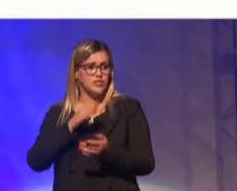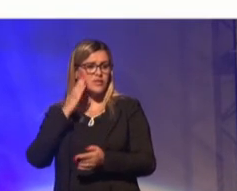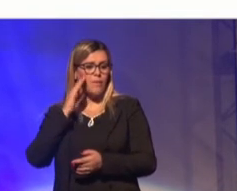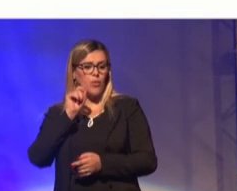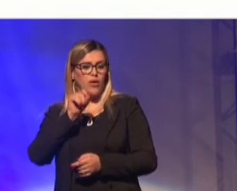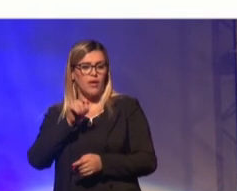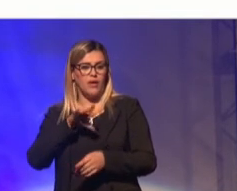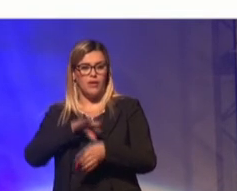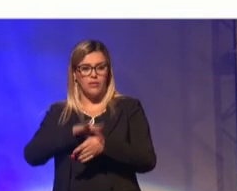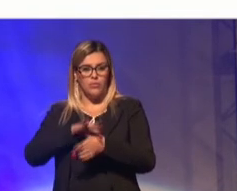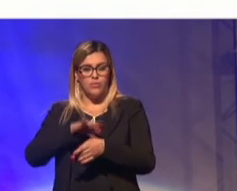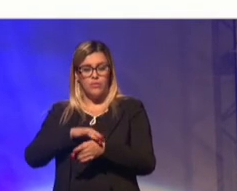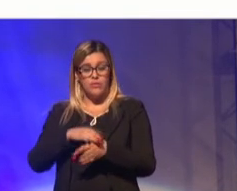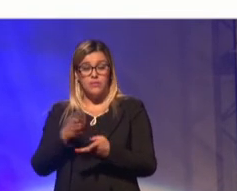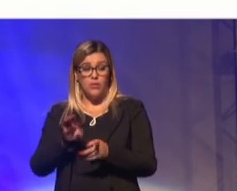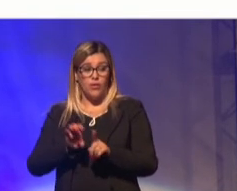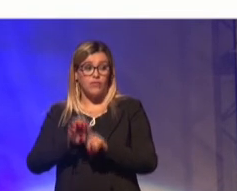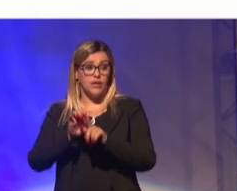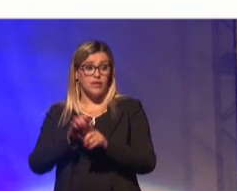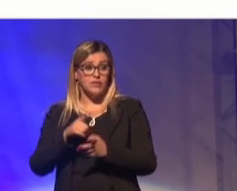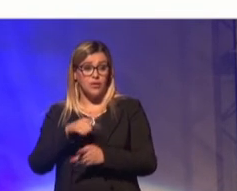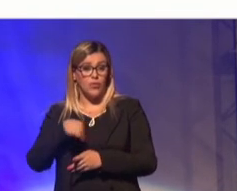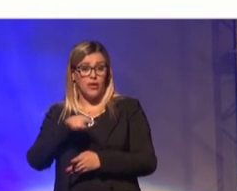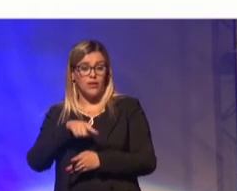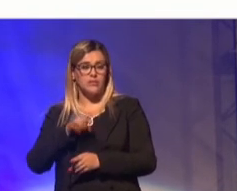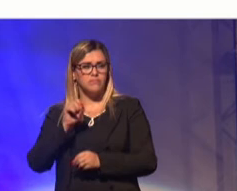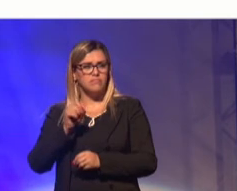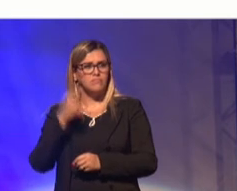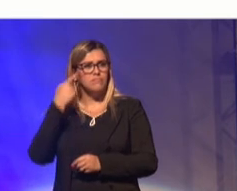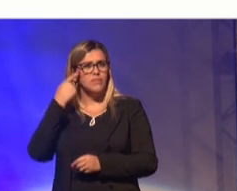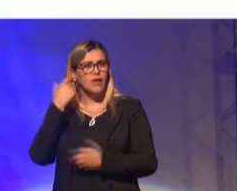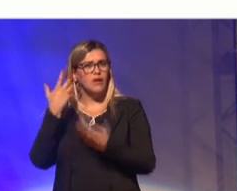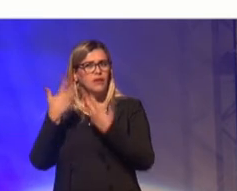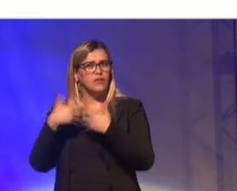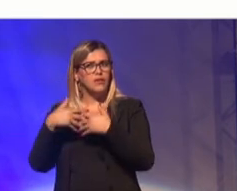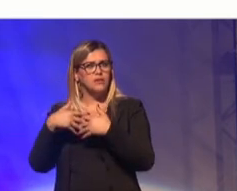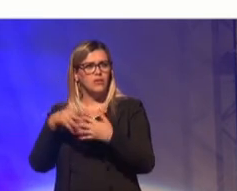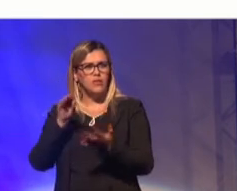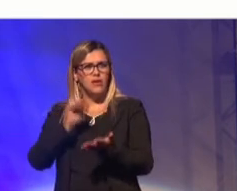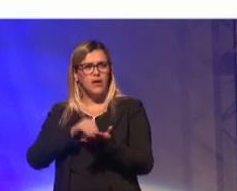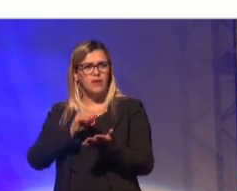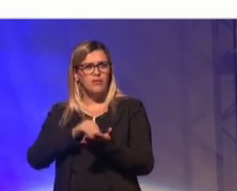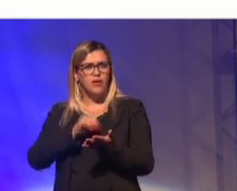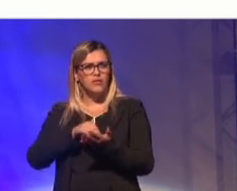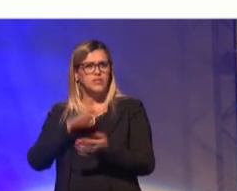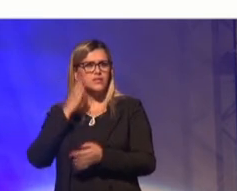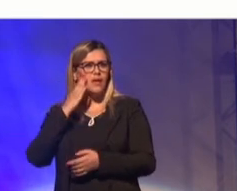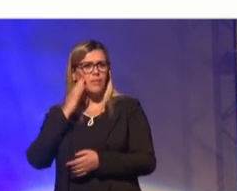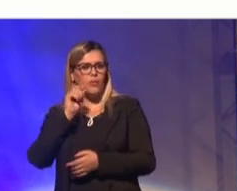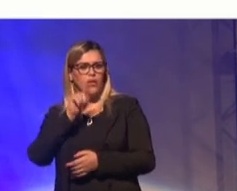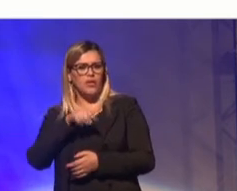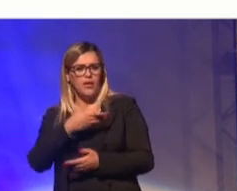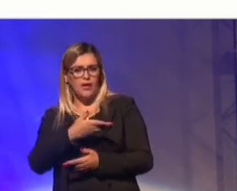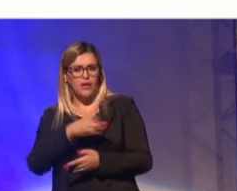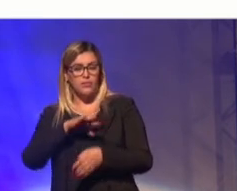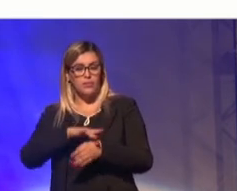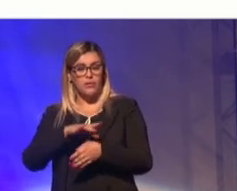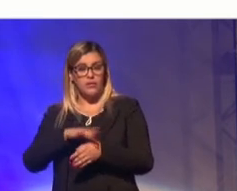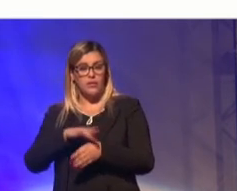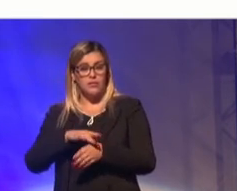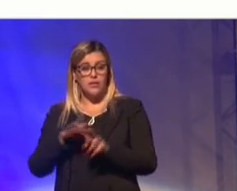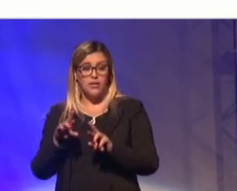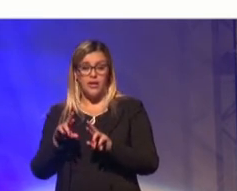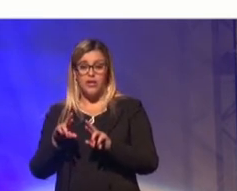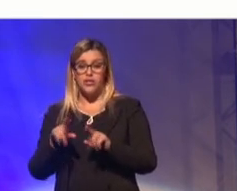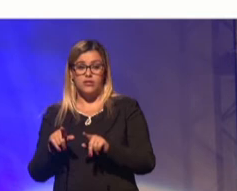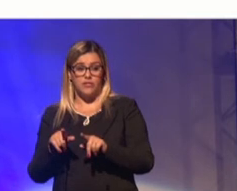esses autores, eles fazem uma reflexão interessante. Que a falta de evidência, né, o lack of evidence, é diferente